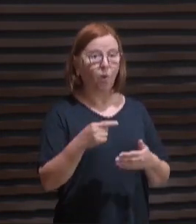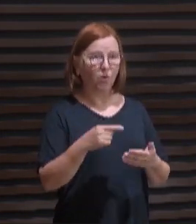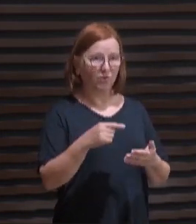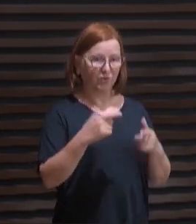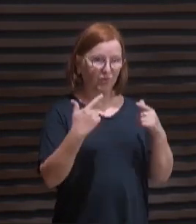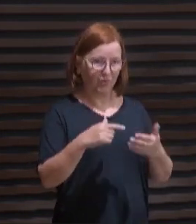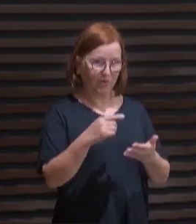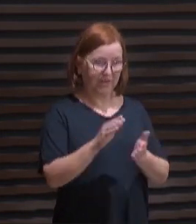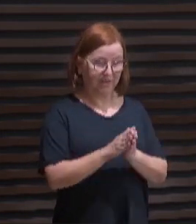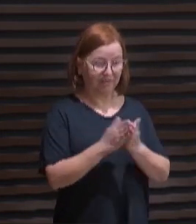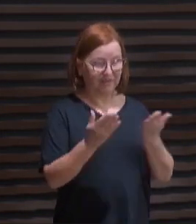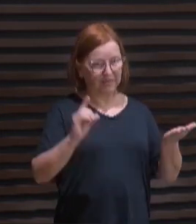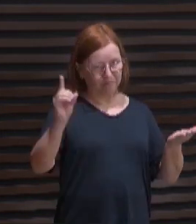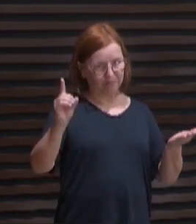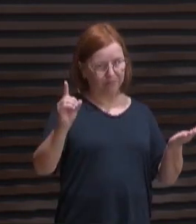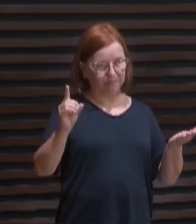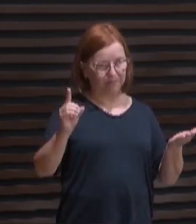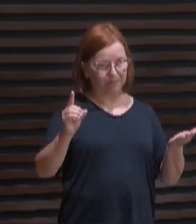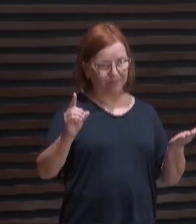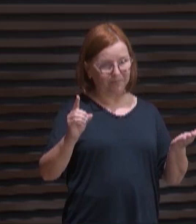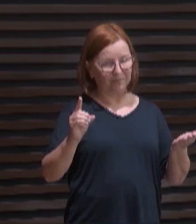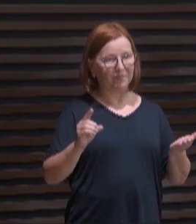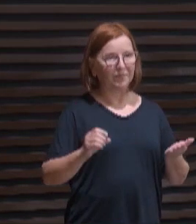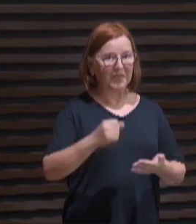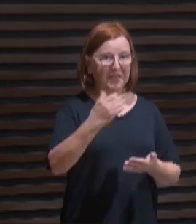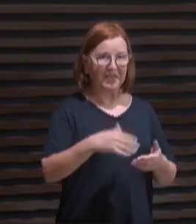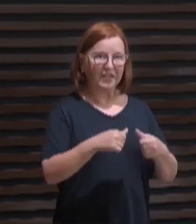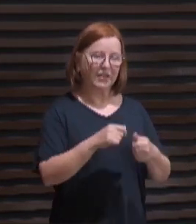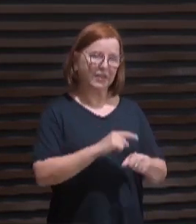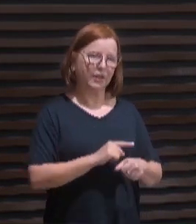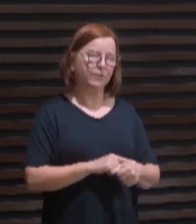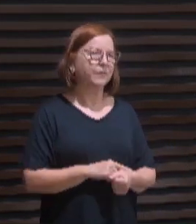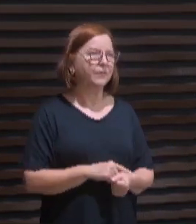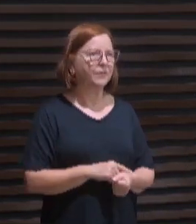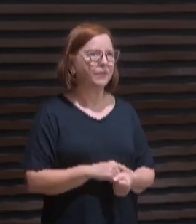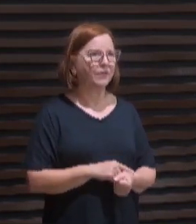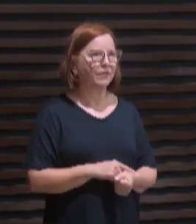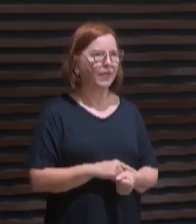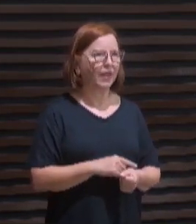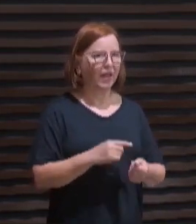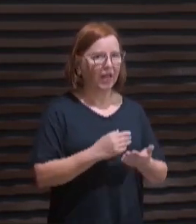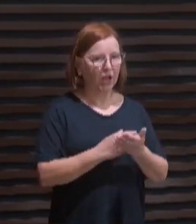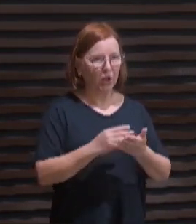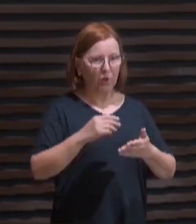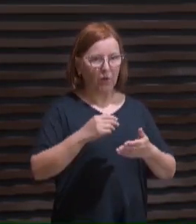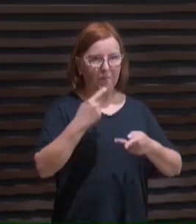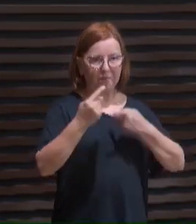uma característica desse tempo. E ele começa então a dizer aqui